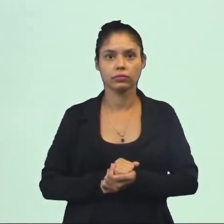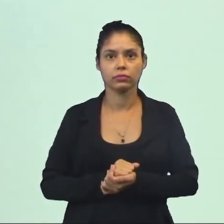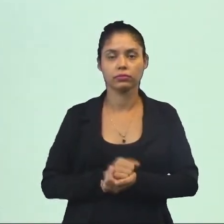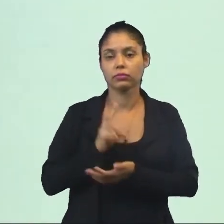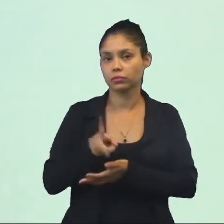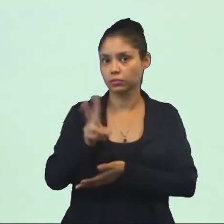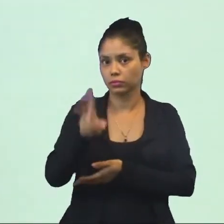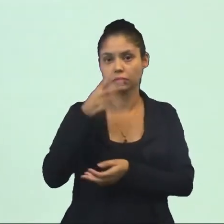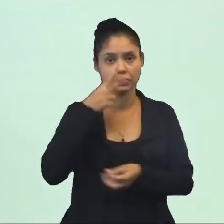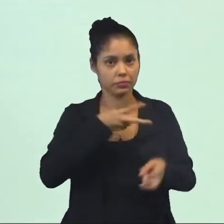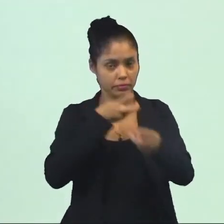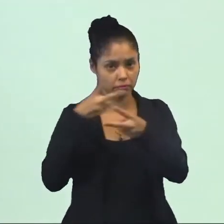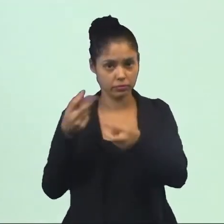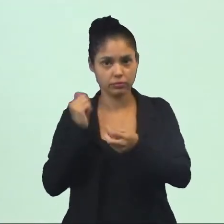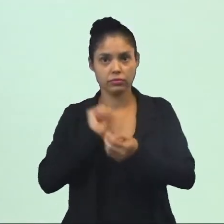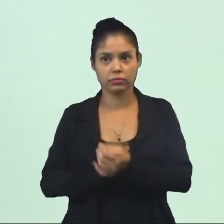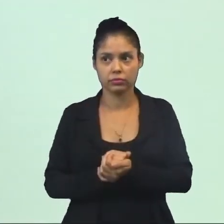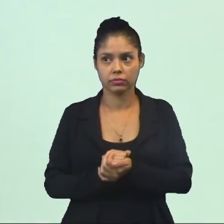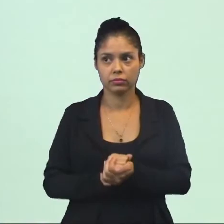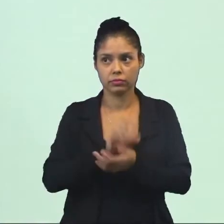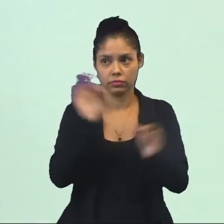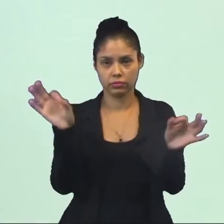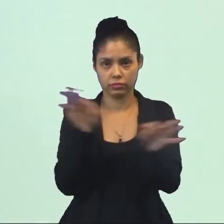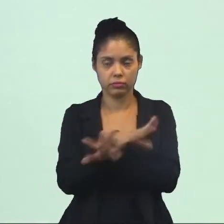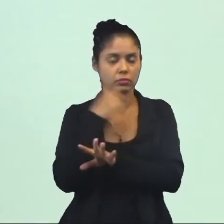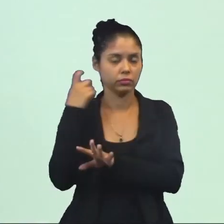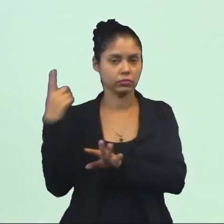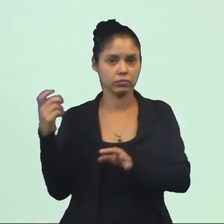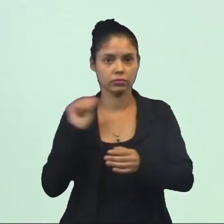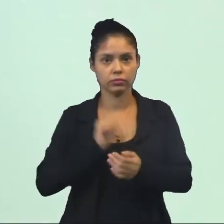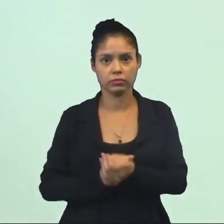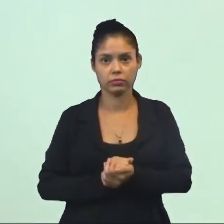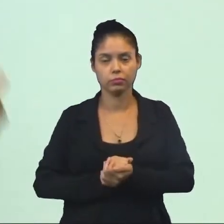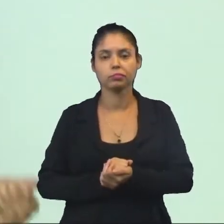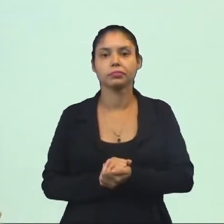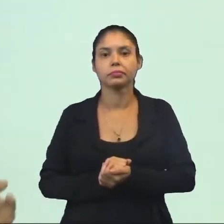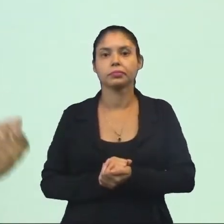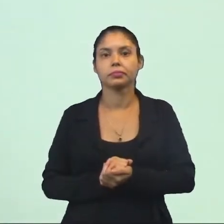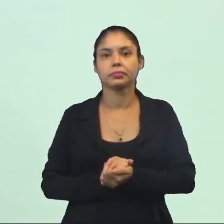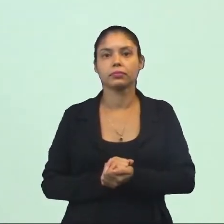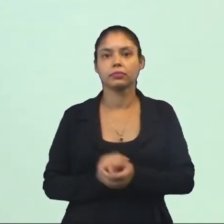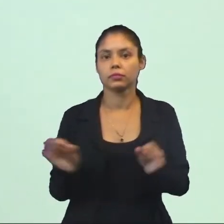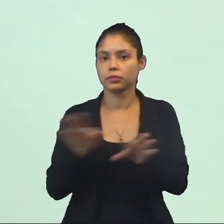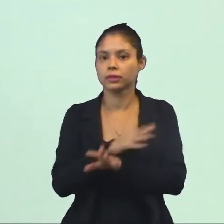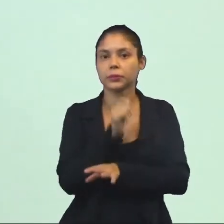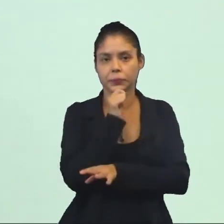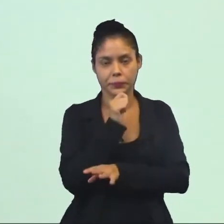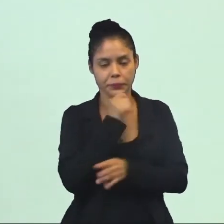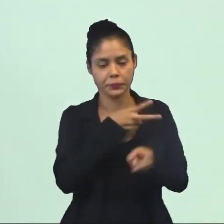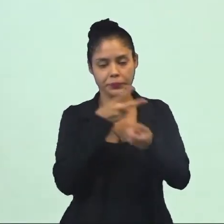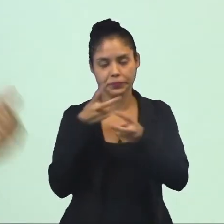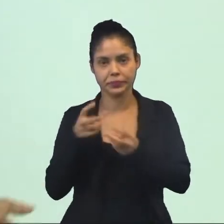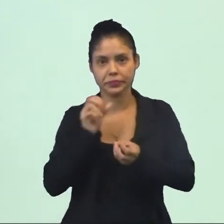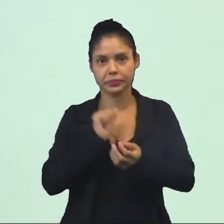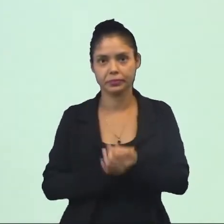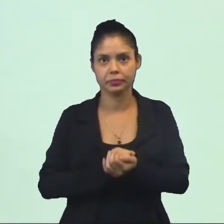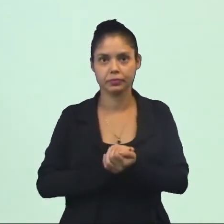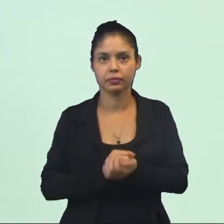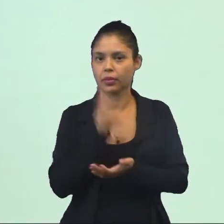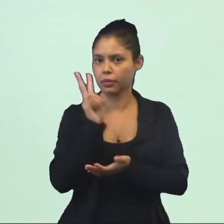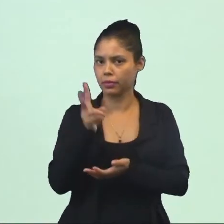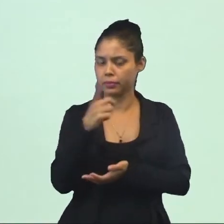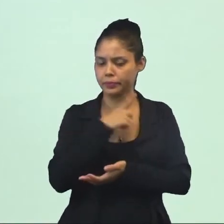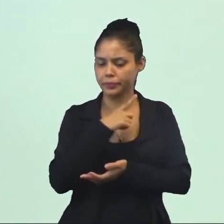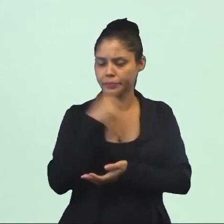Lala se observa que você acabou o som e as o não acabou mas você percebeu que tem um